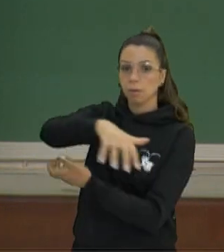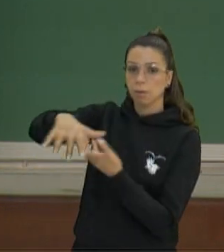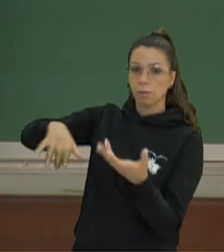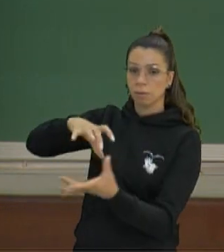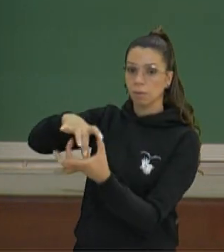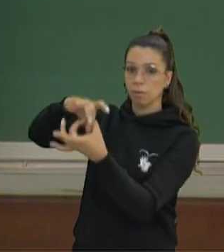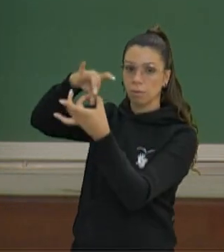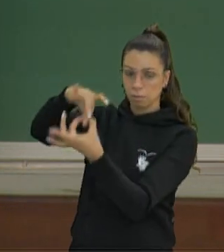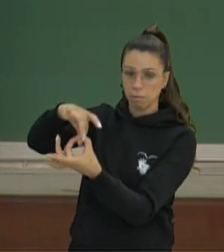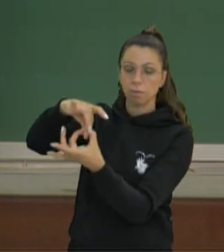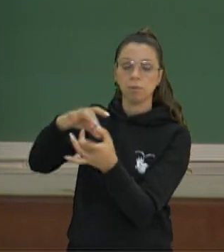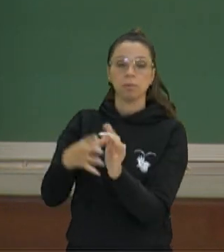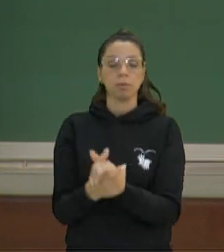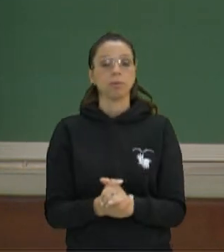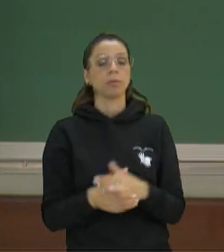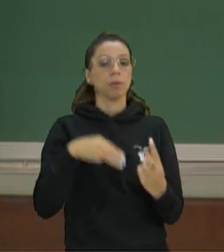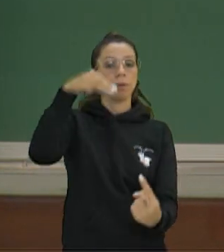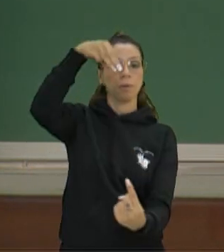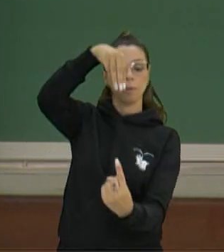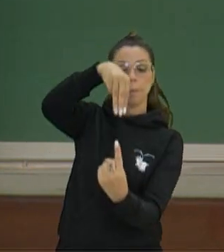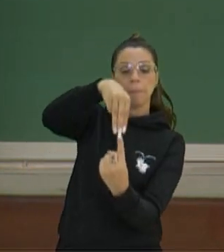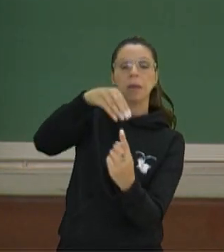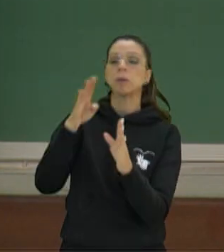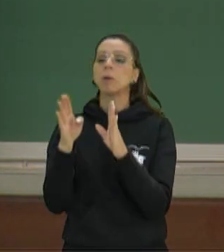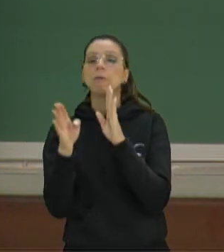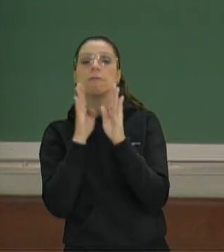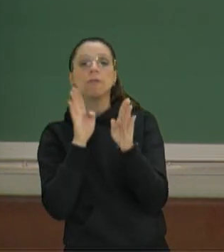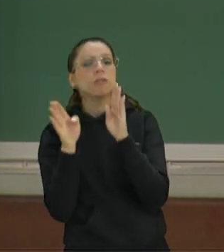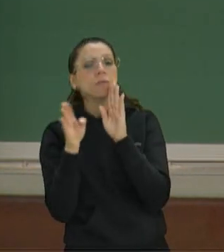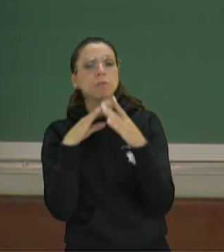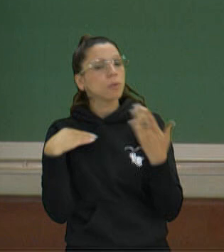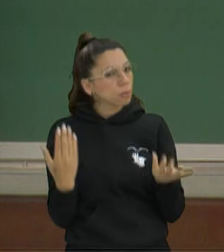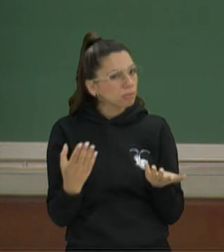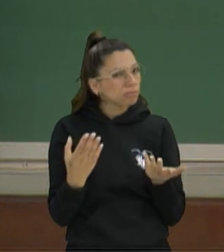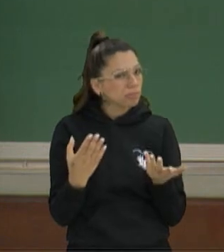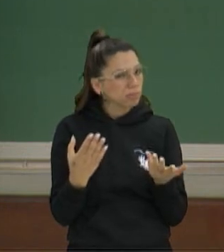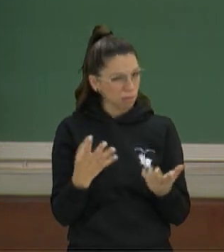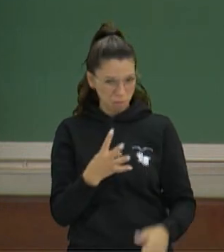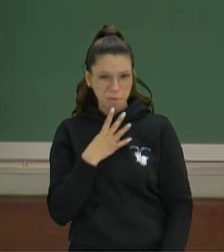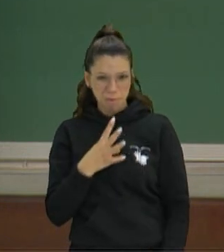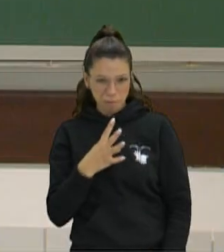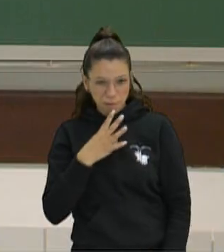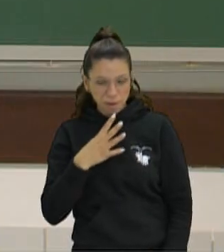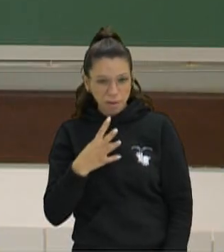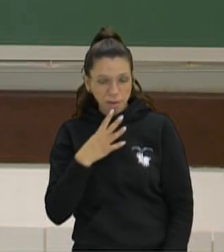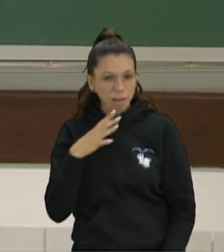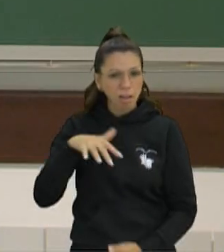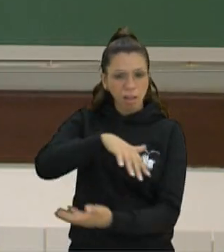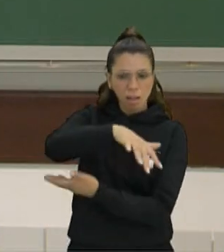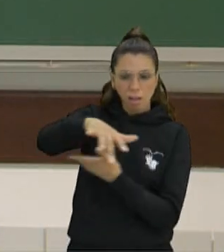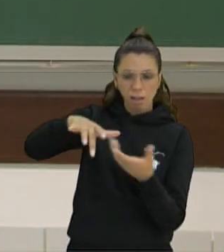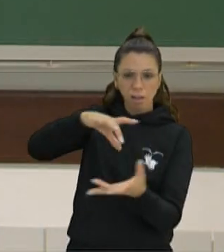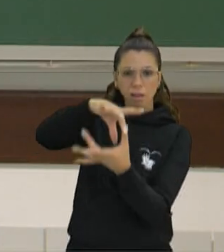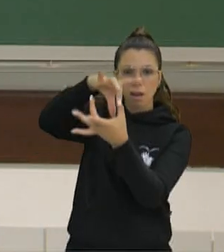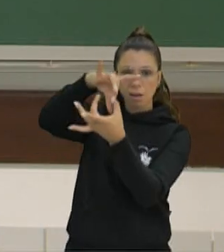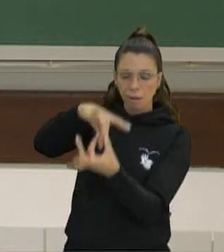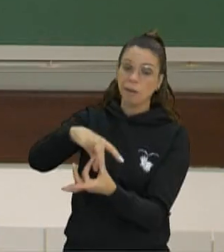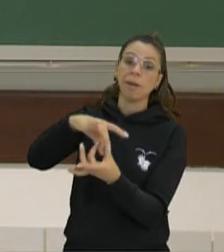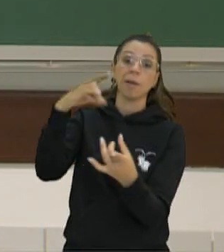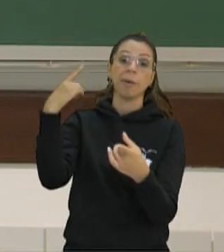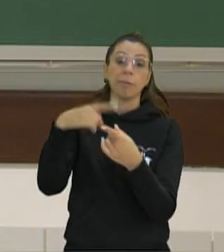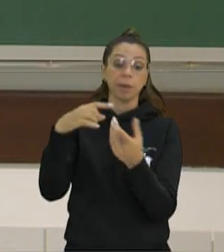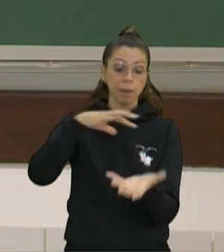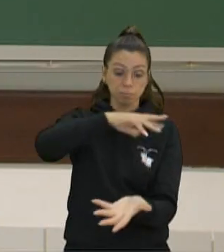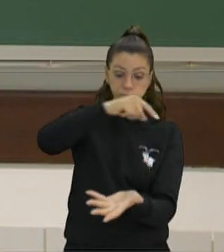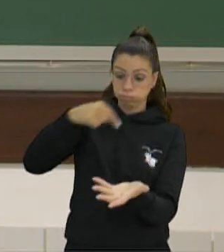para a gente, McDonald's e Facebook. Quem nunca ouviu falar disso, né? Globalizado por quê? São coisas que a gente tem no mundo